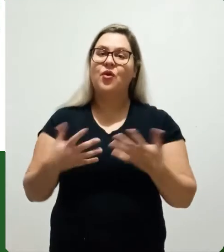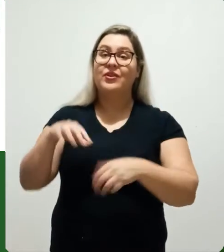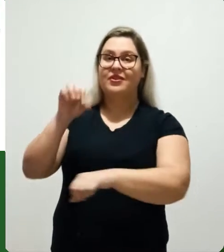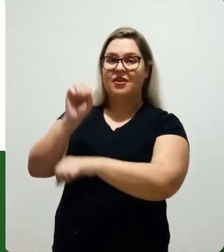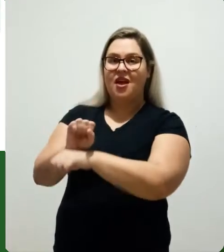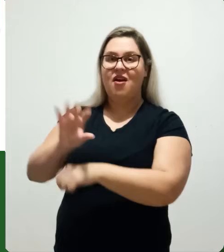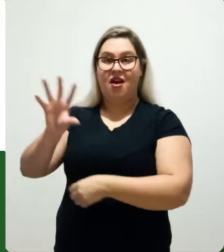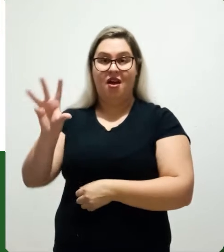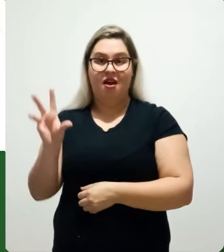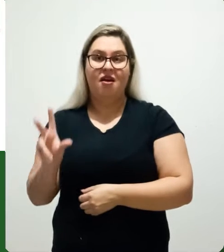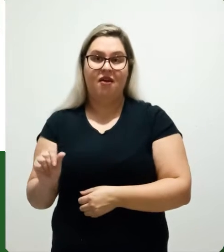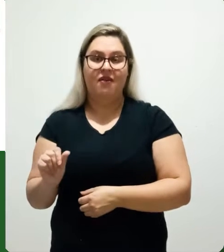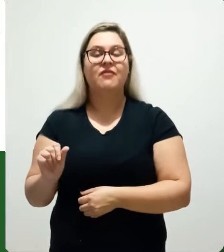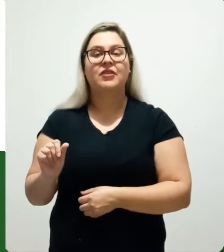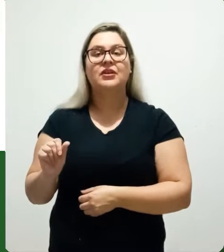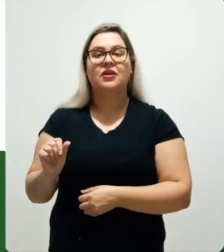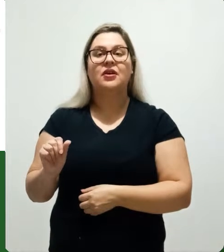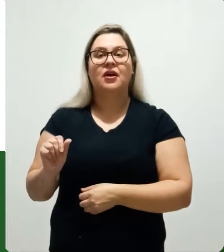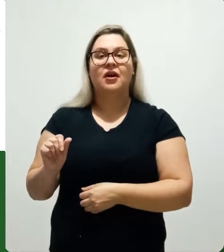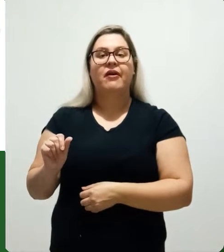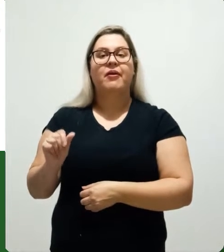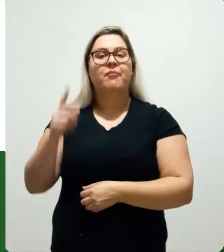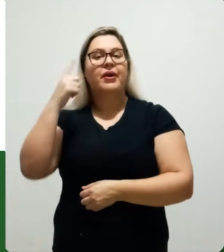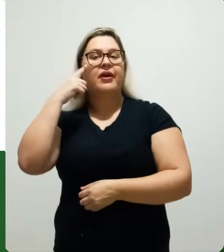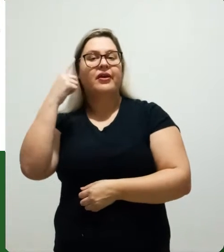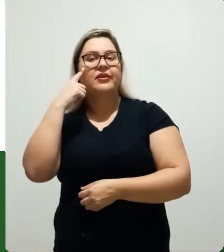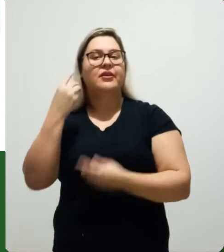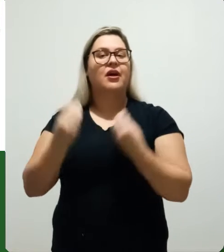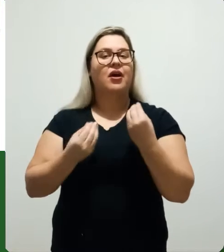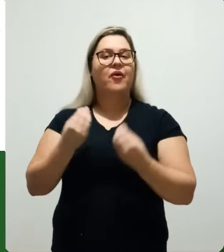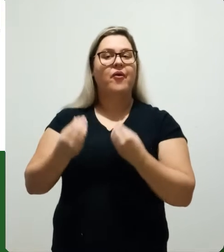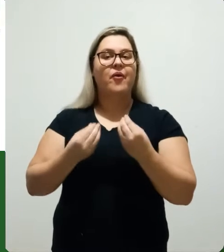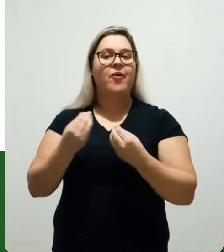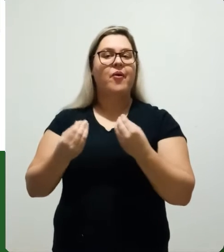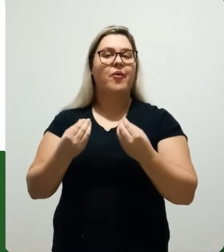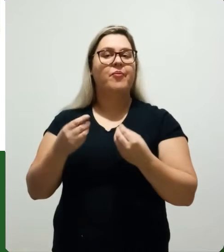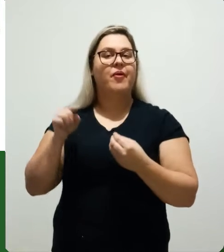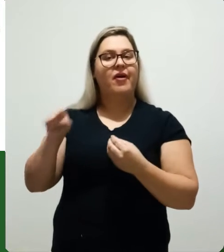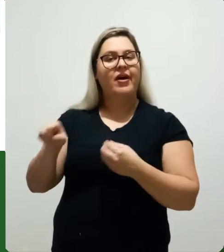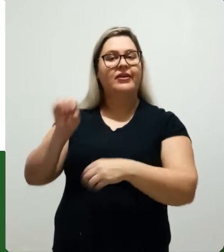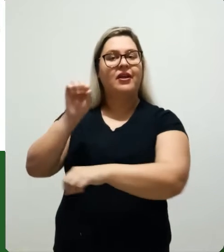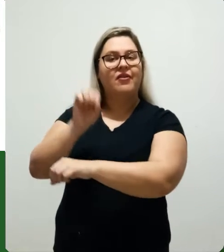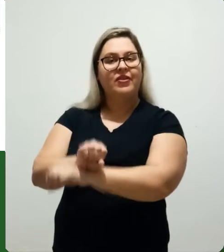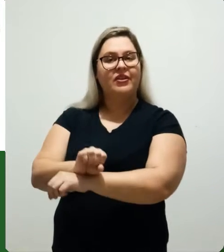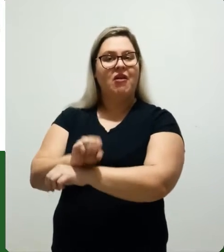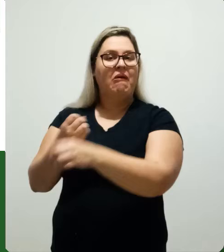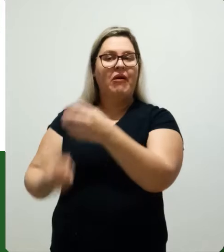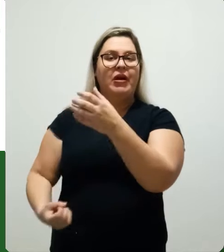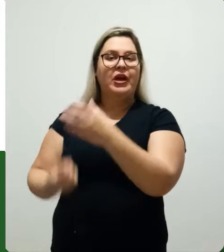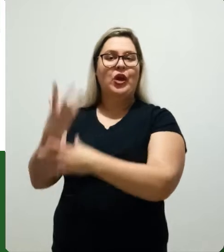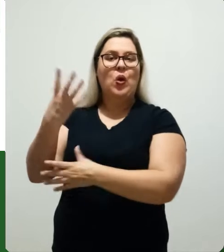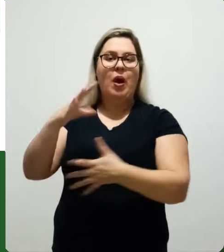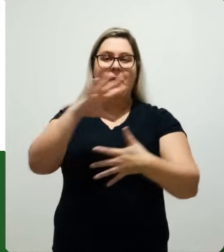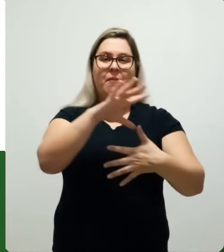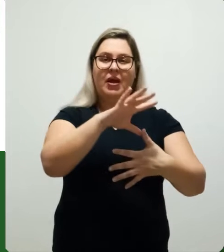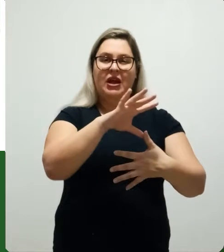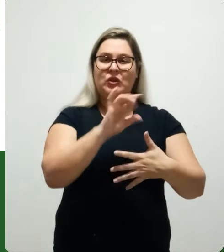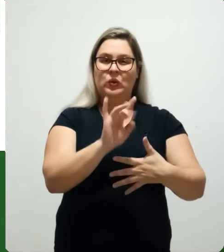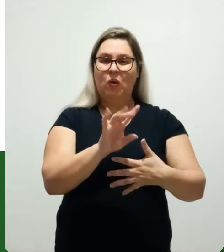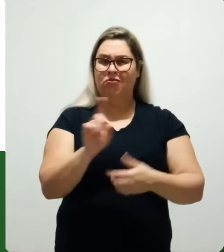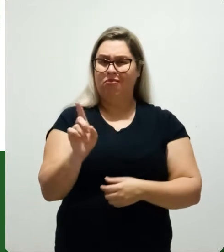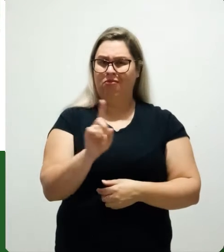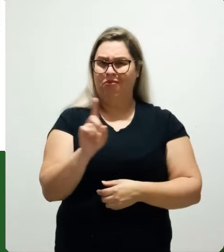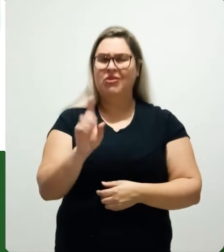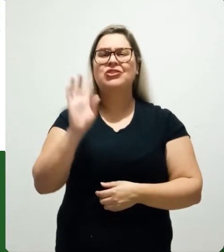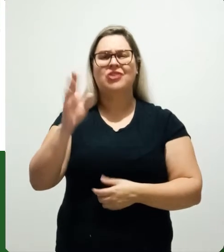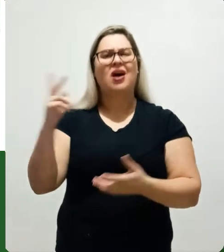os escravos na África, antes que a gente parta da ideia de que a escravidão é inventada para a América, não,